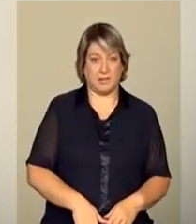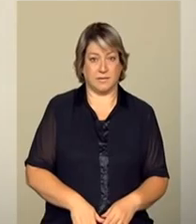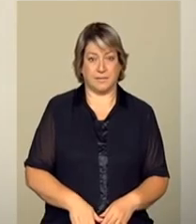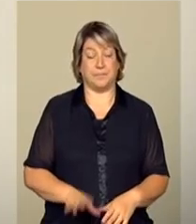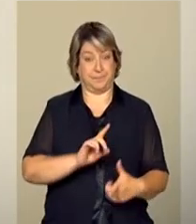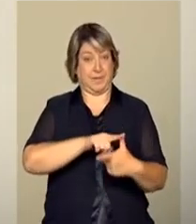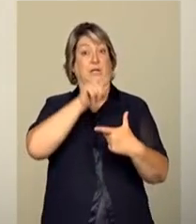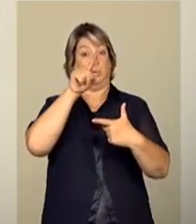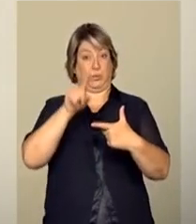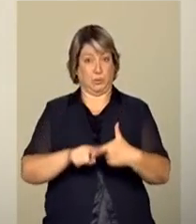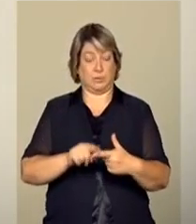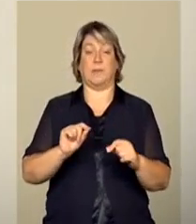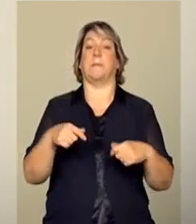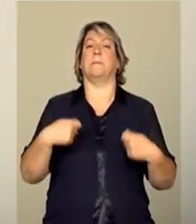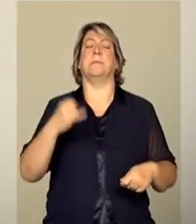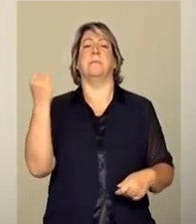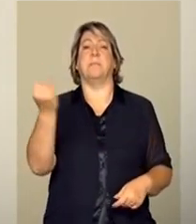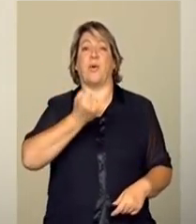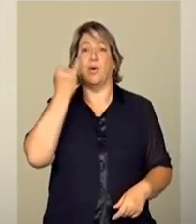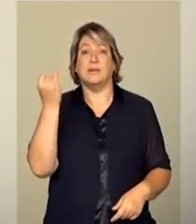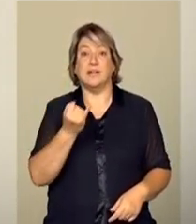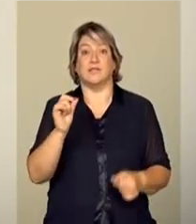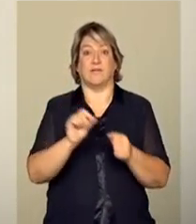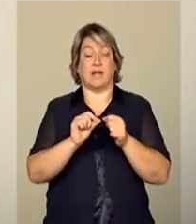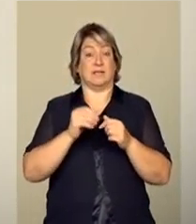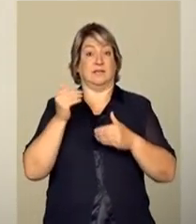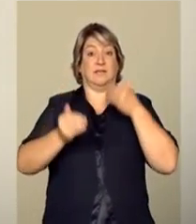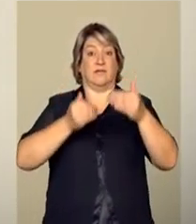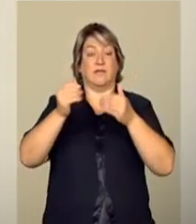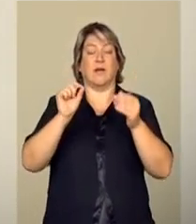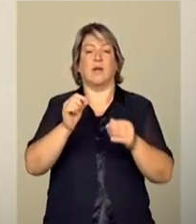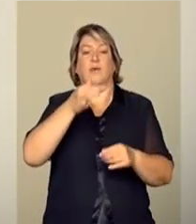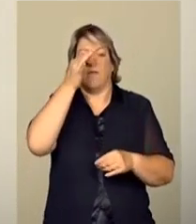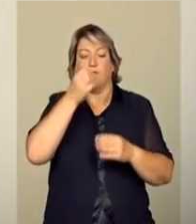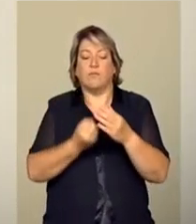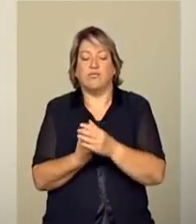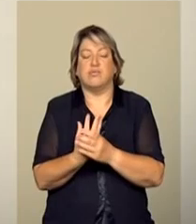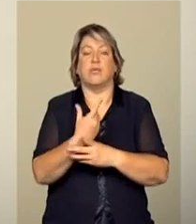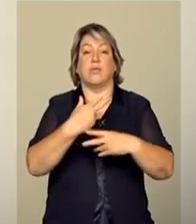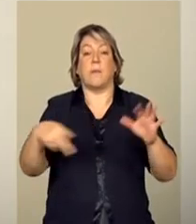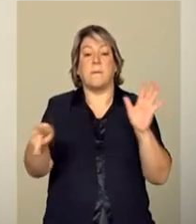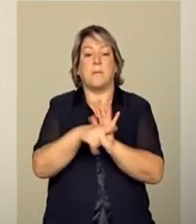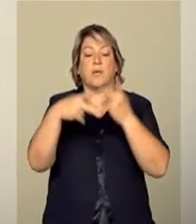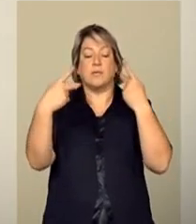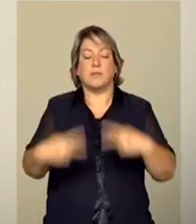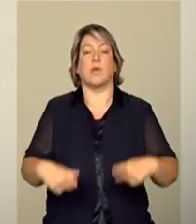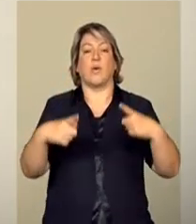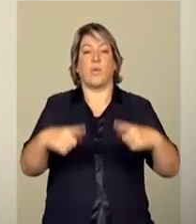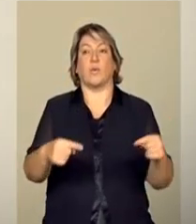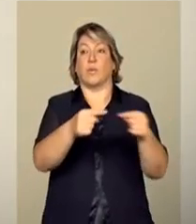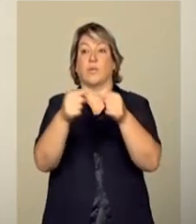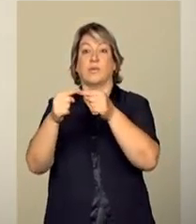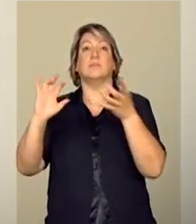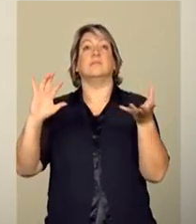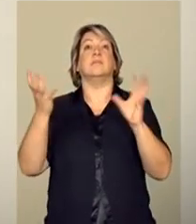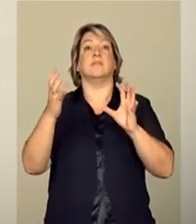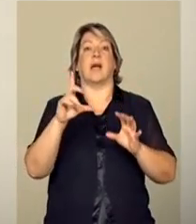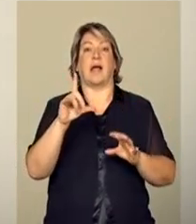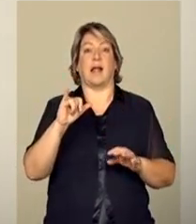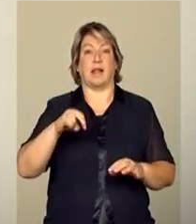em segundo lugar é importante desenvolver plantas nativas e exóticas adaptadas à região que